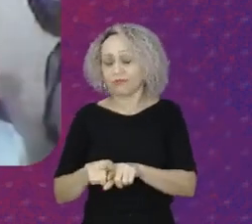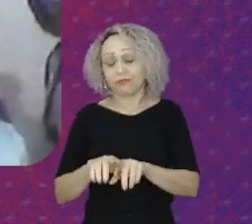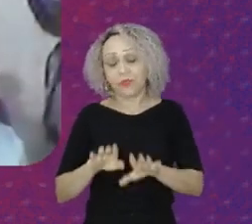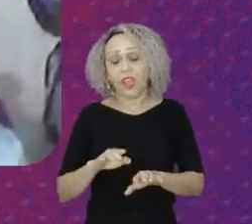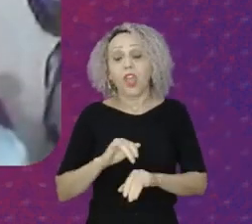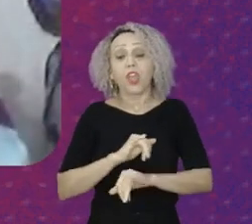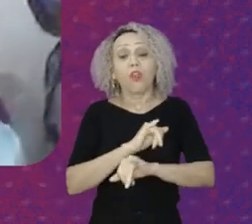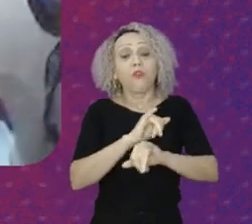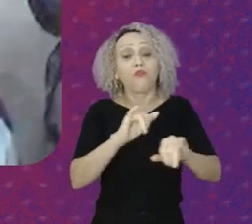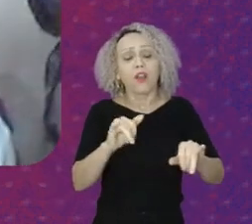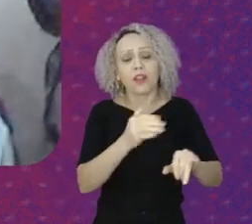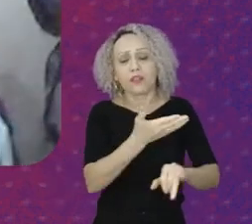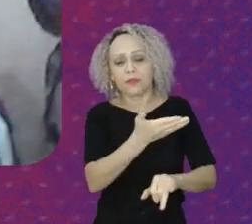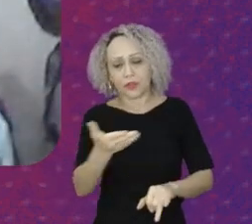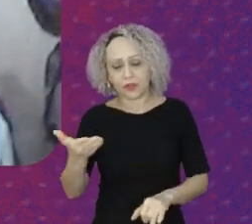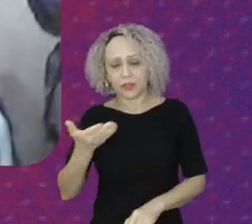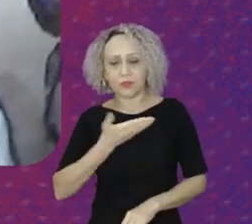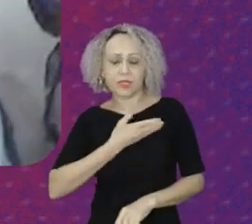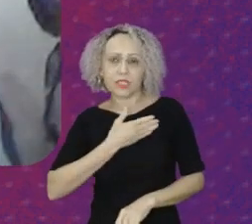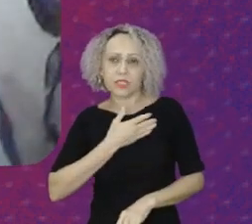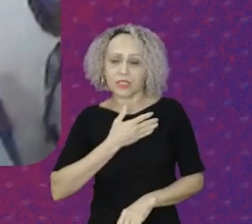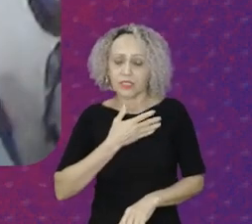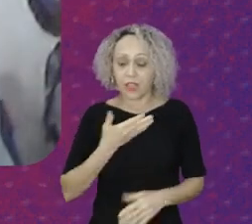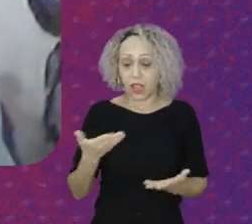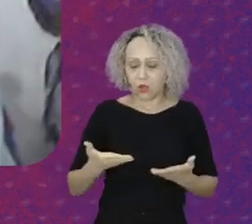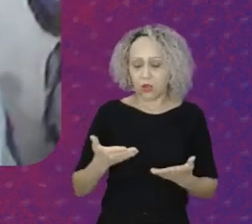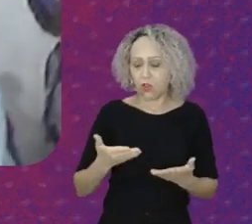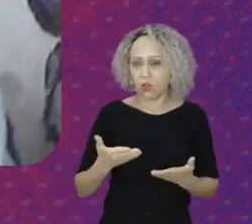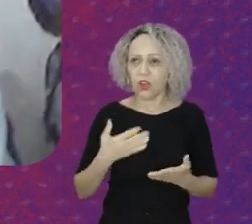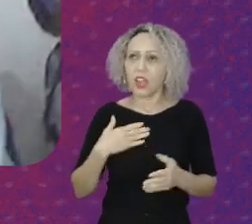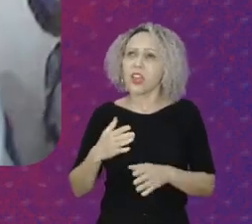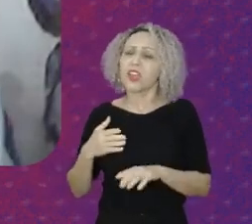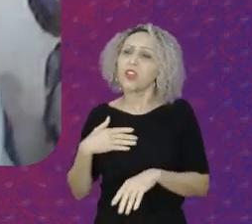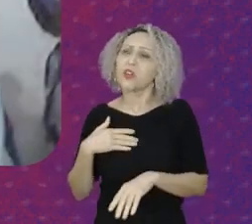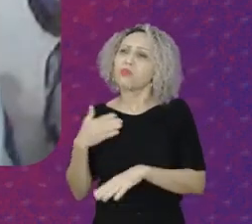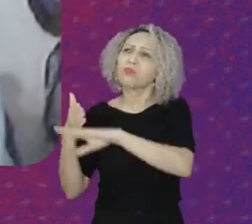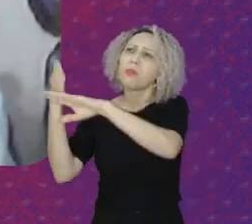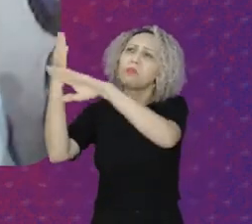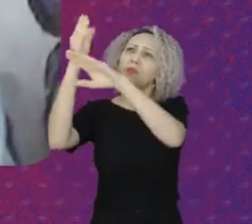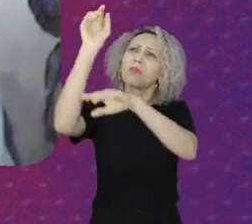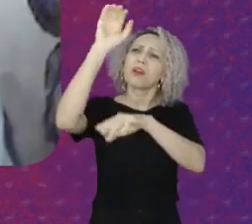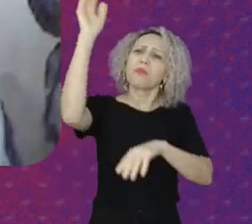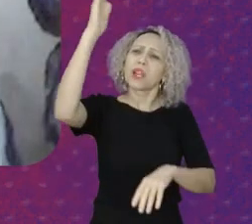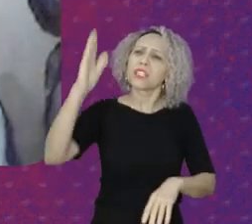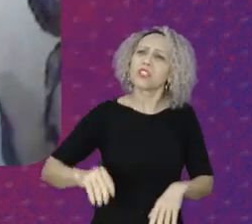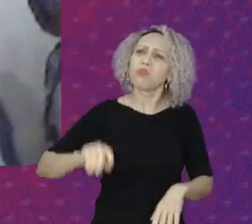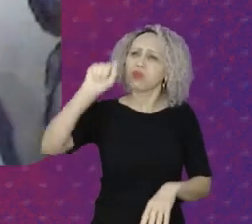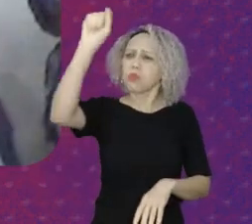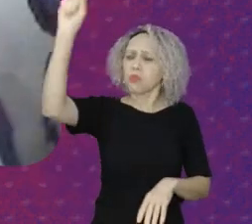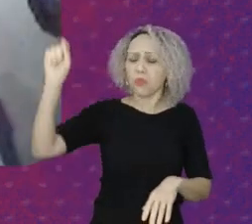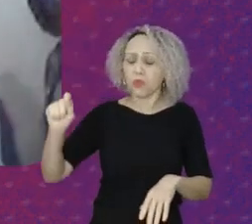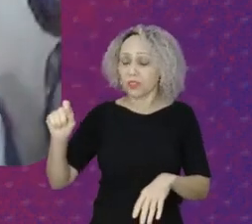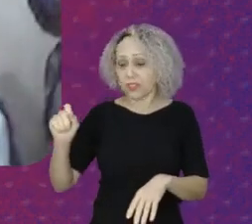ir pelo Brasil afora, porque dessa vez nós nos concentramos aqui, porque o coração